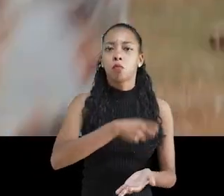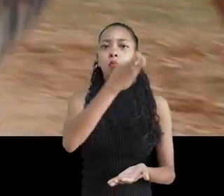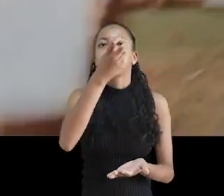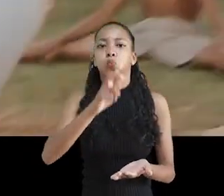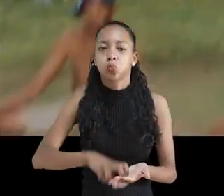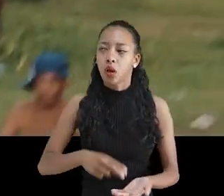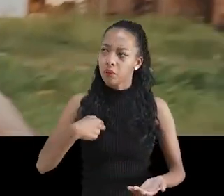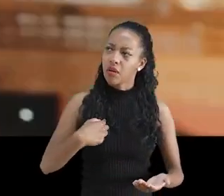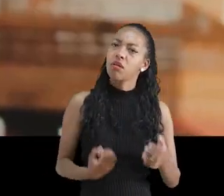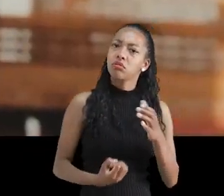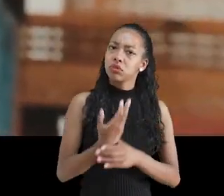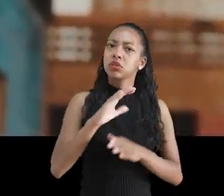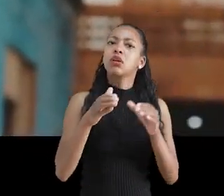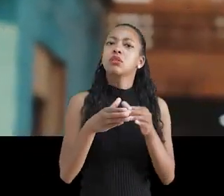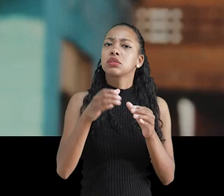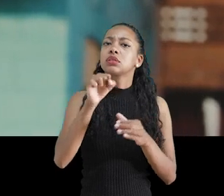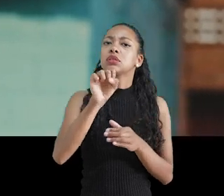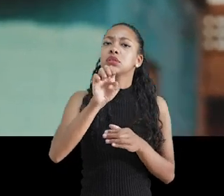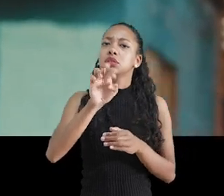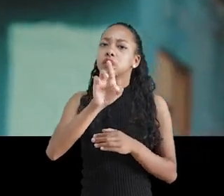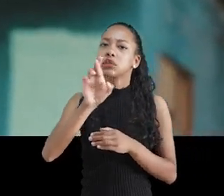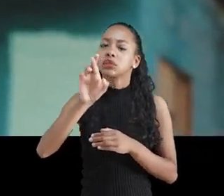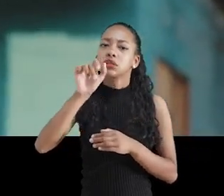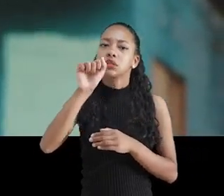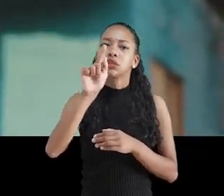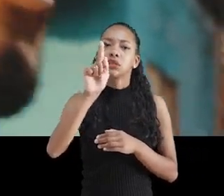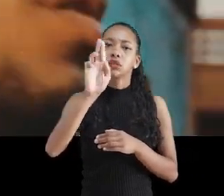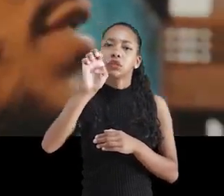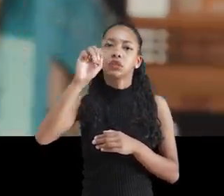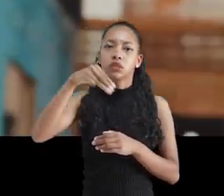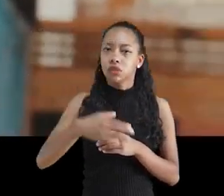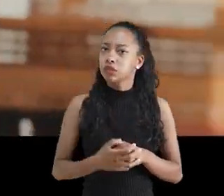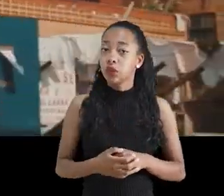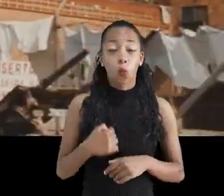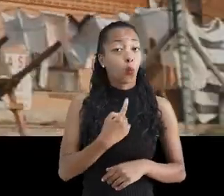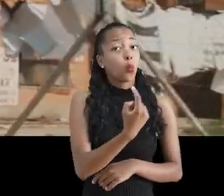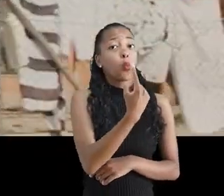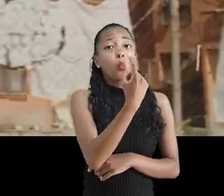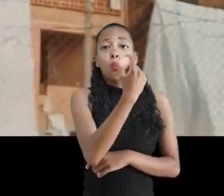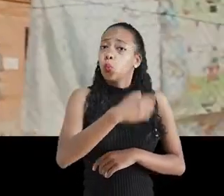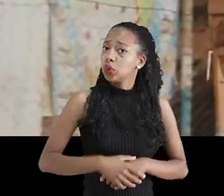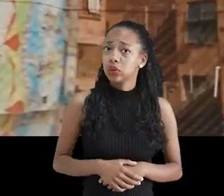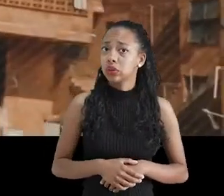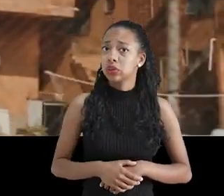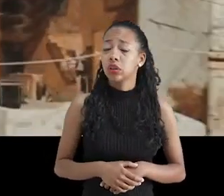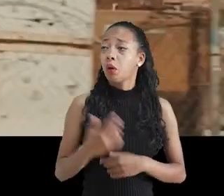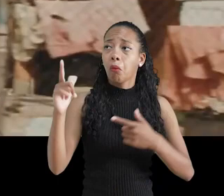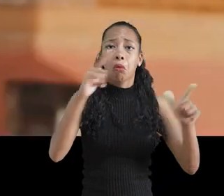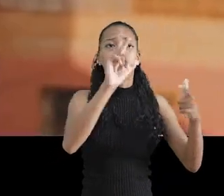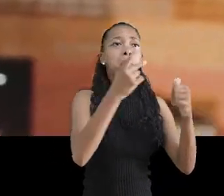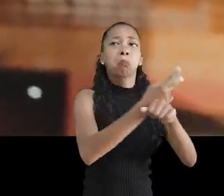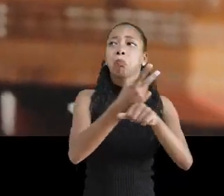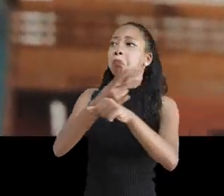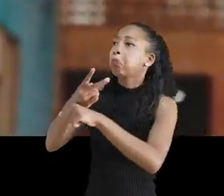e tal vou montar uma serragem é a única que tem aqui pode procurar em Belém todinho que não tem mais serragem não tem só na terra